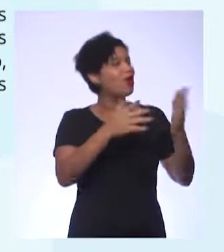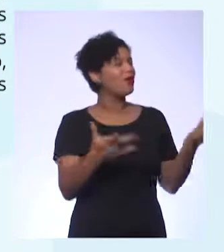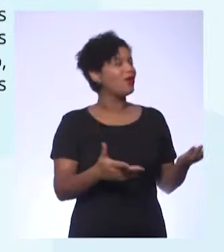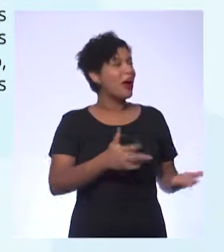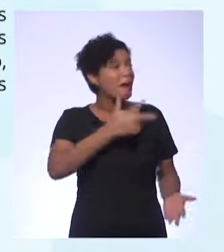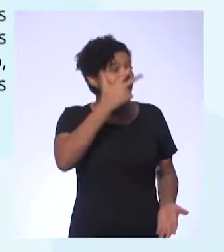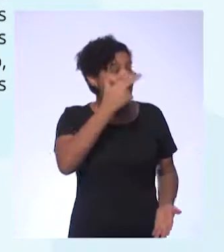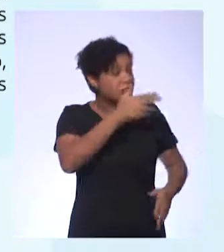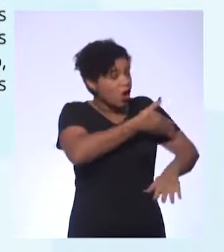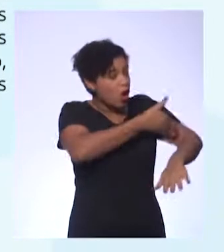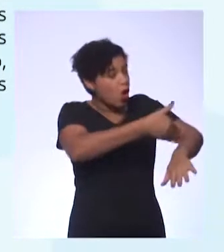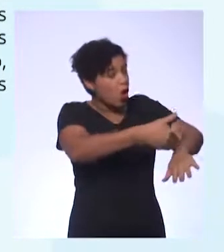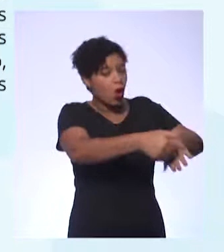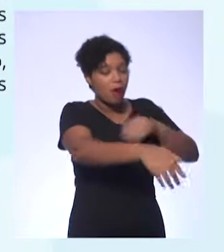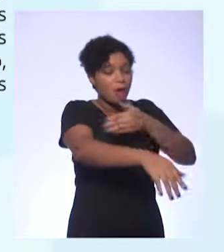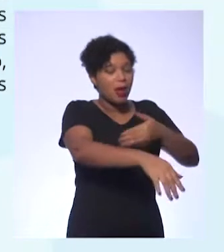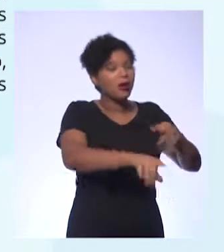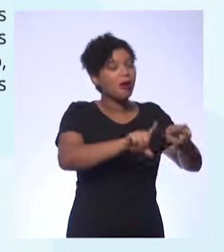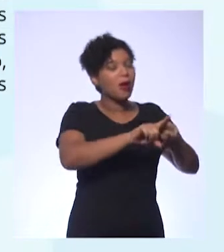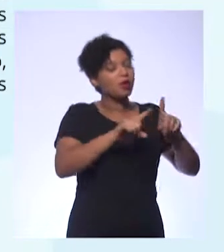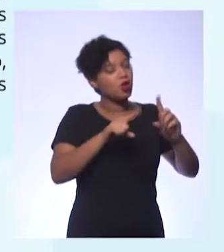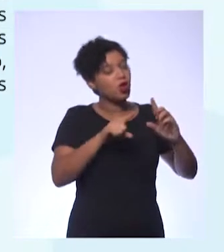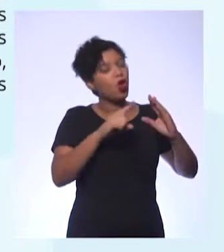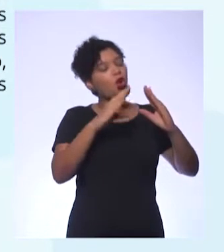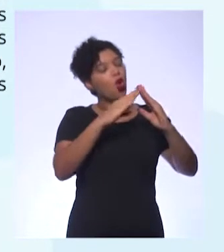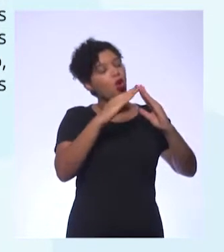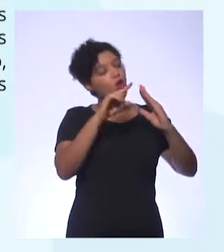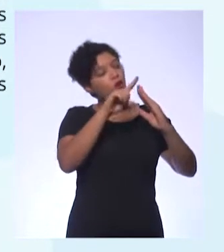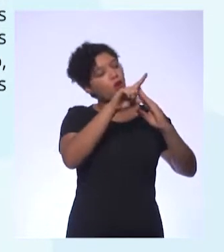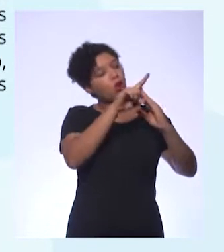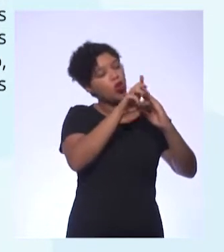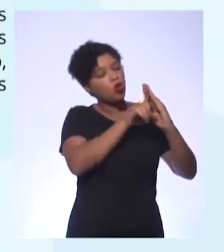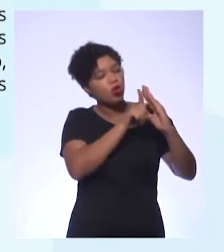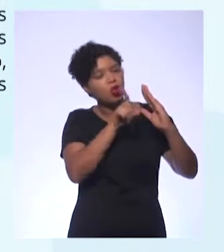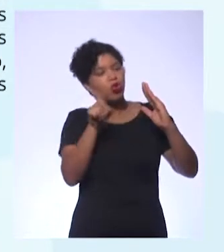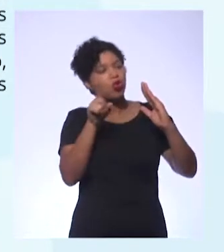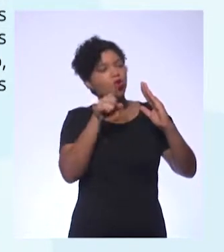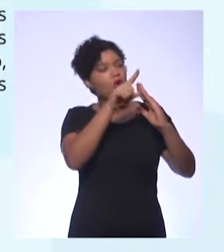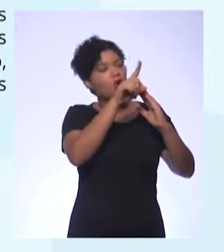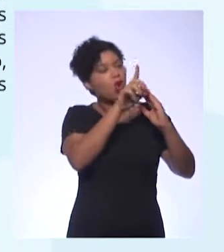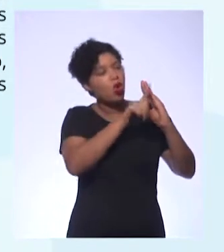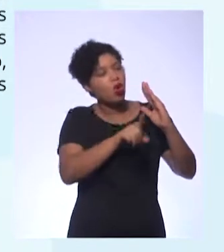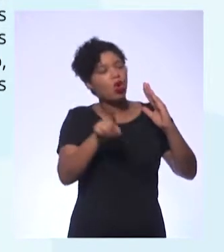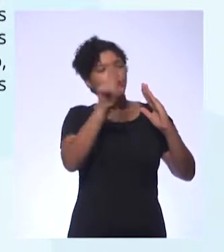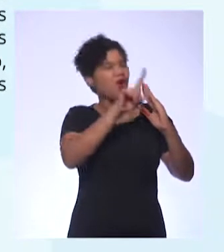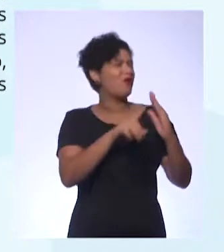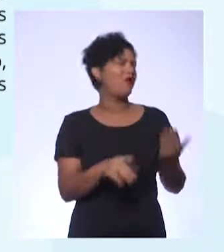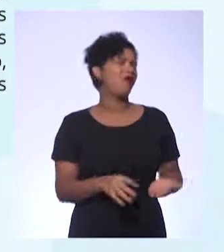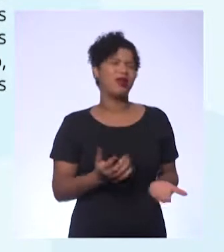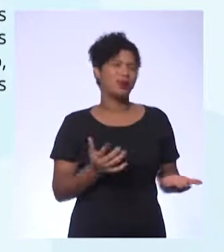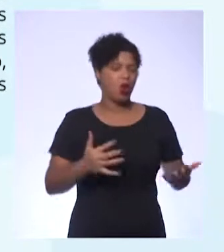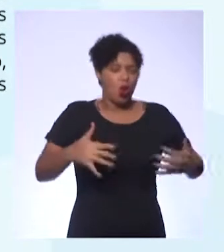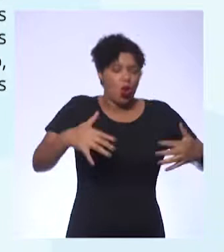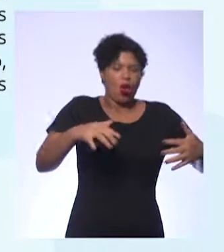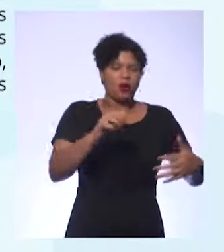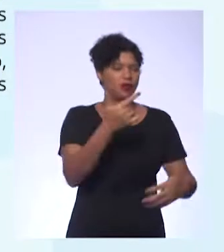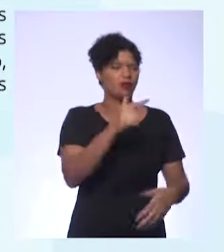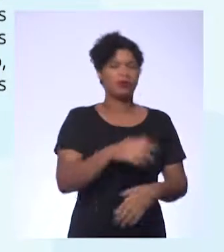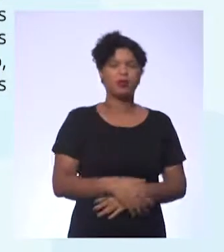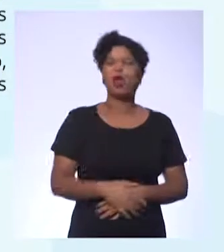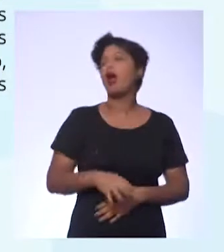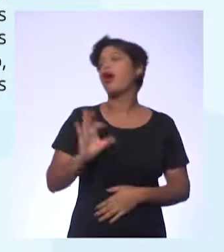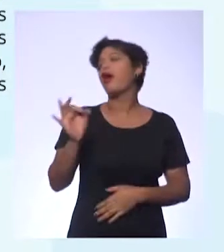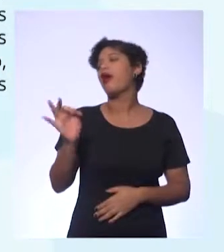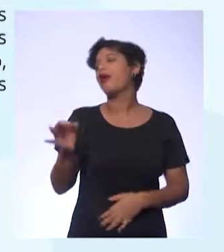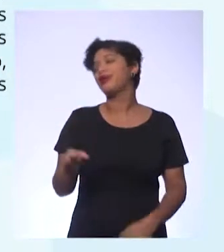parecem braços não são senão as velas que, tocadas do vento, fazem trabalhar as mós. Bem se vê, respondeu Dom Quixote,